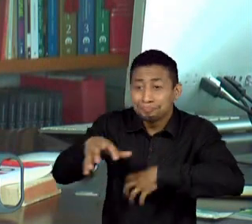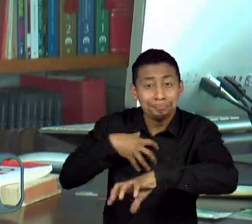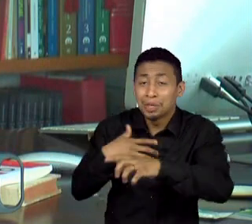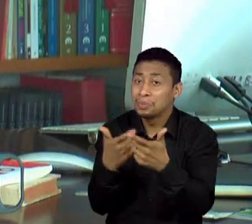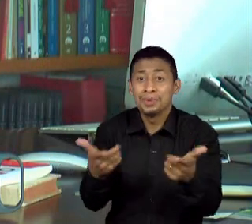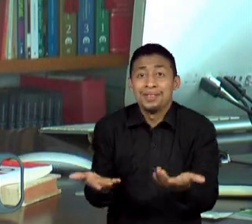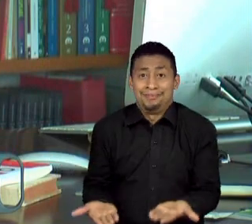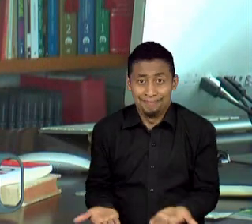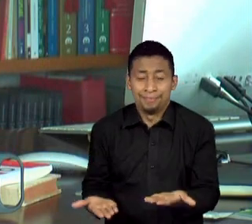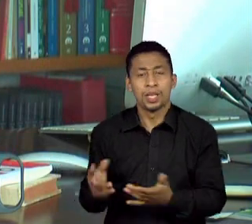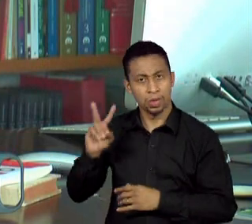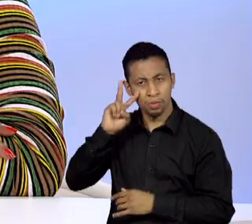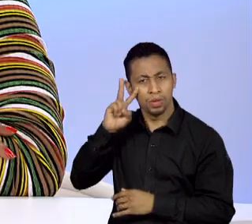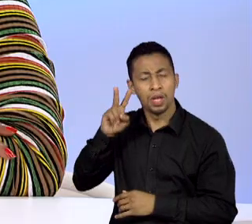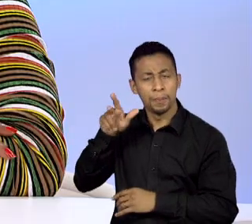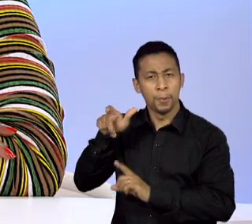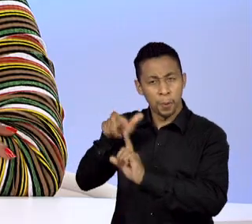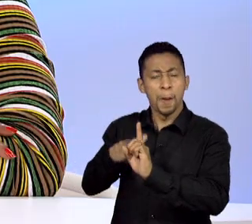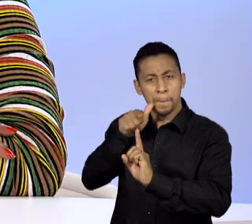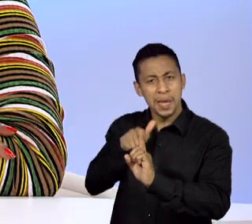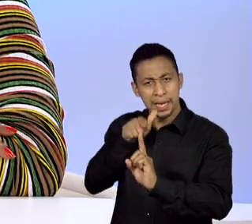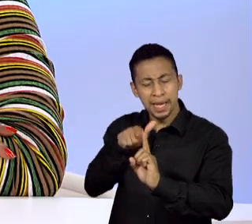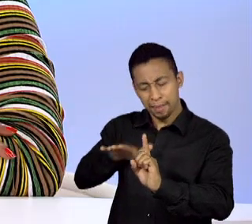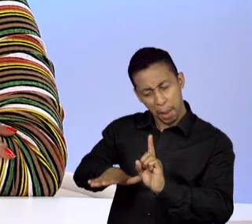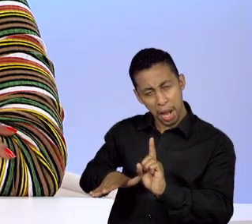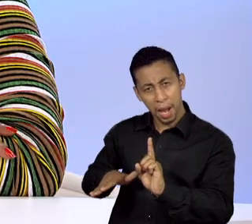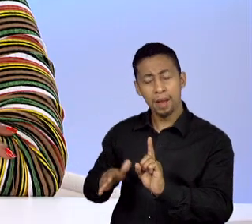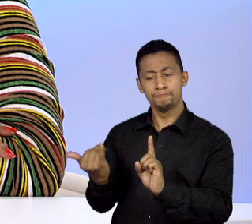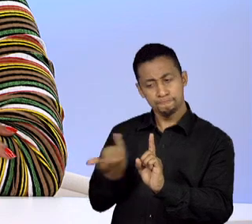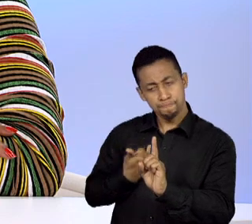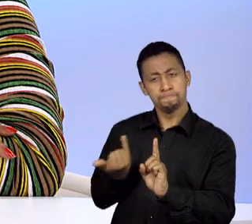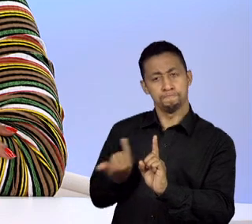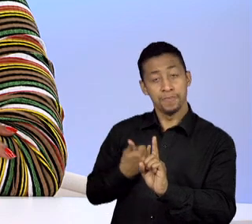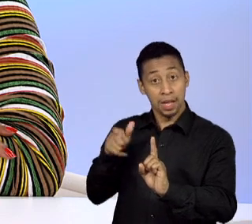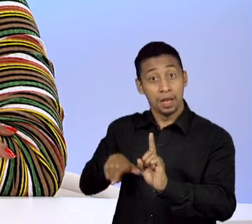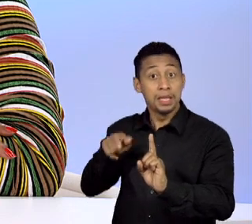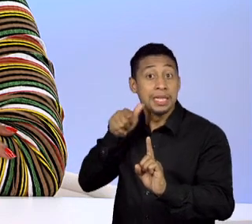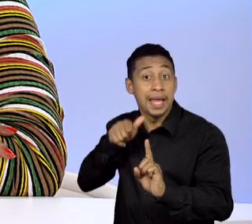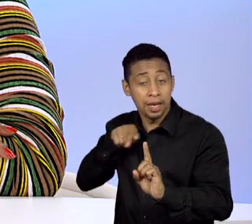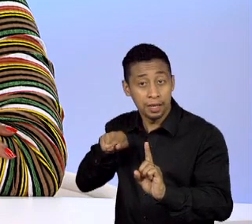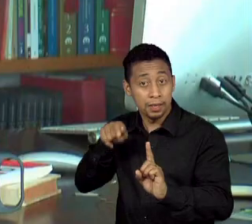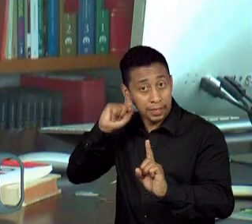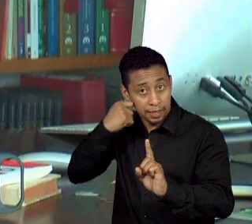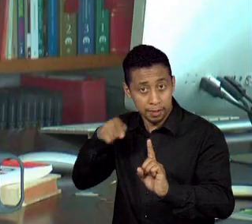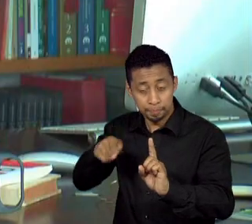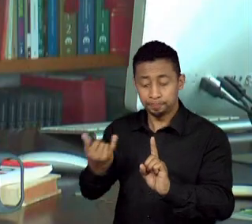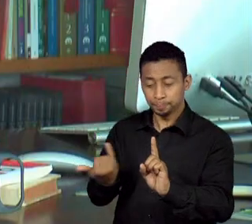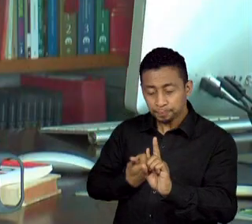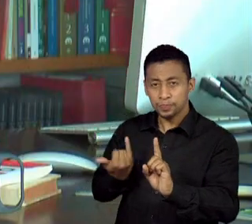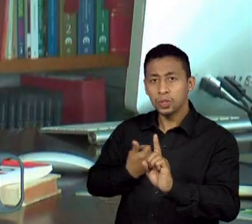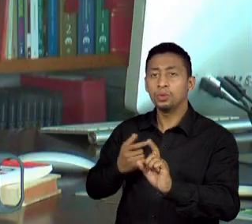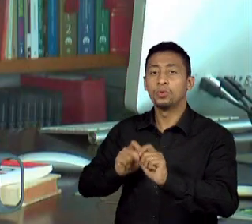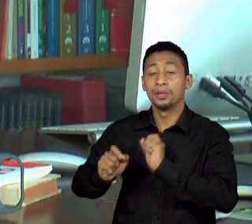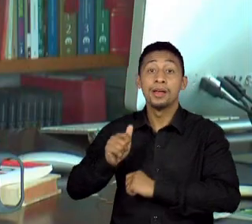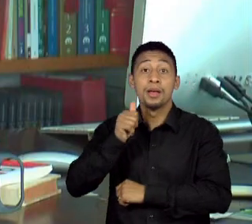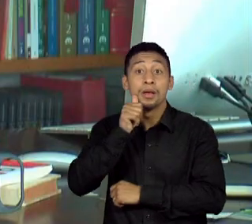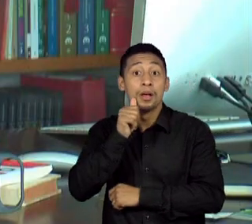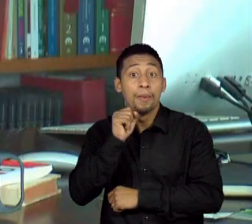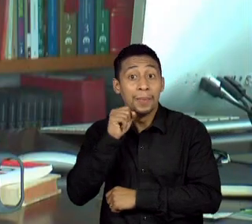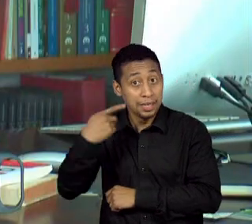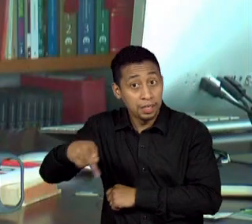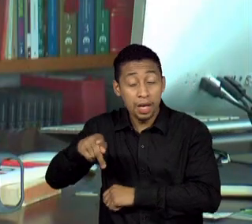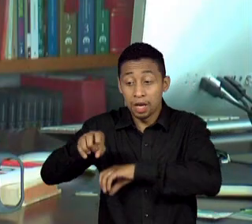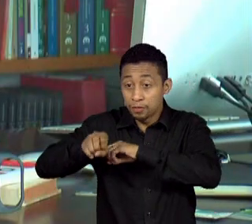de uma menina me contando, uma menina negra, contando que a mãe dela ensinou para ela que ela não podia botar as mãos